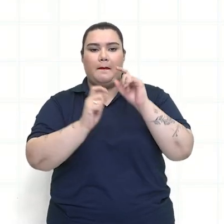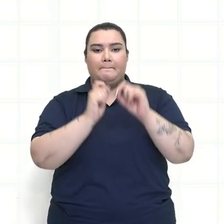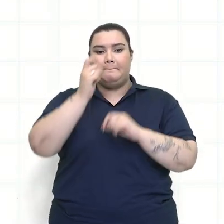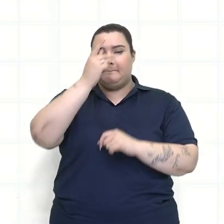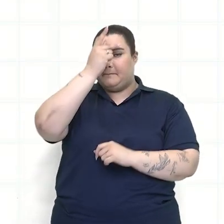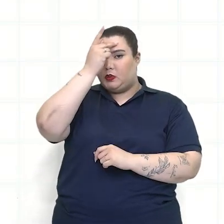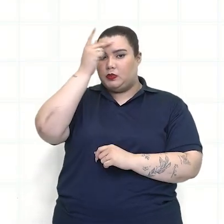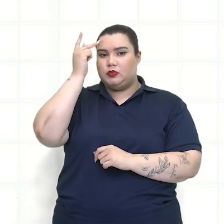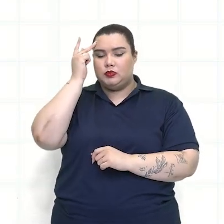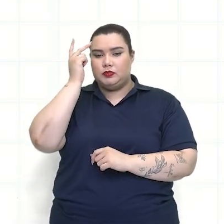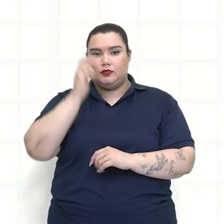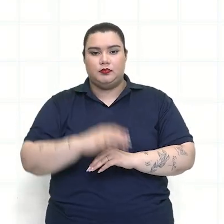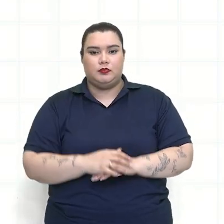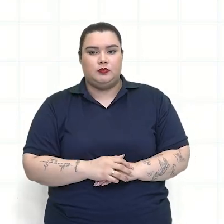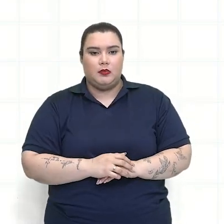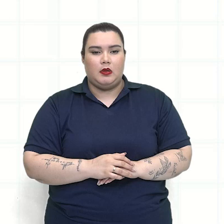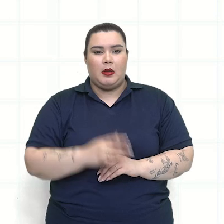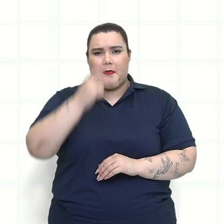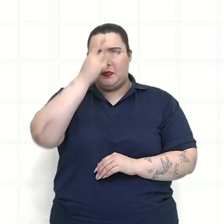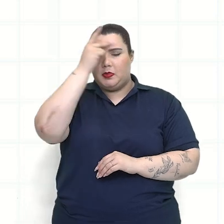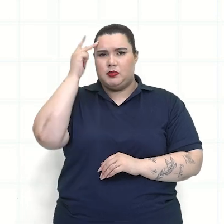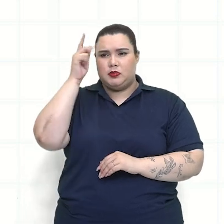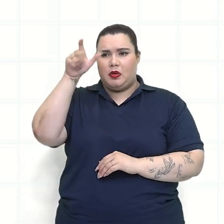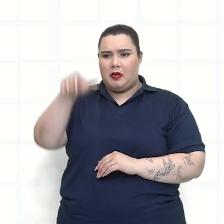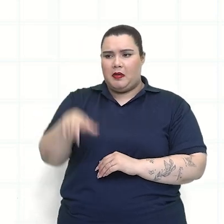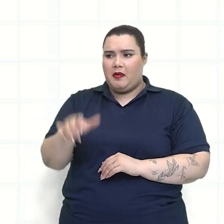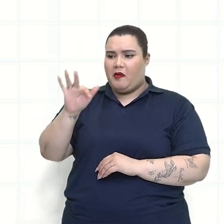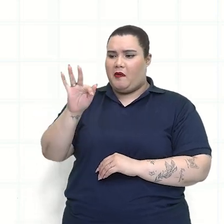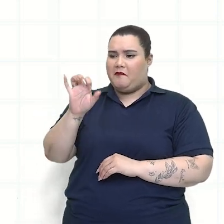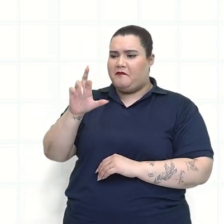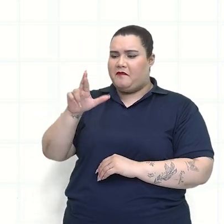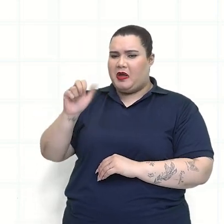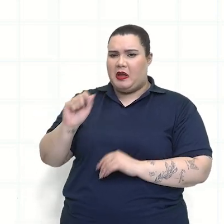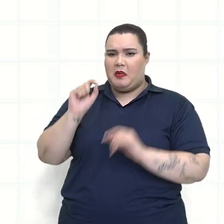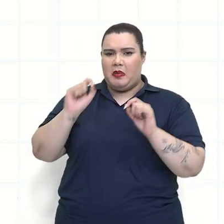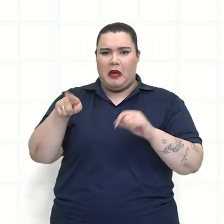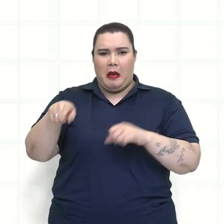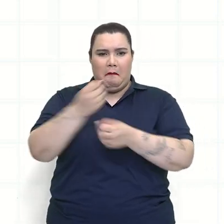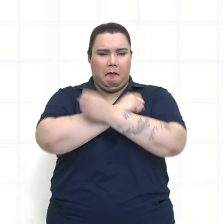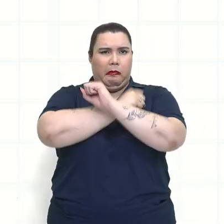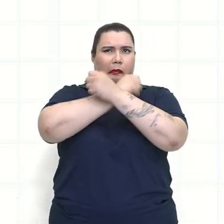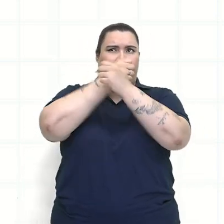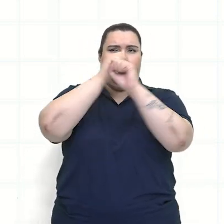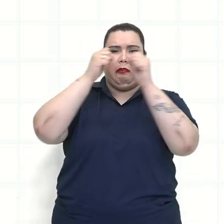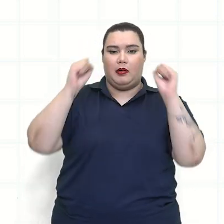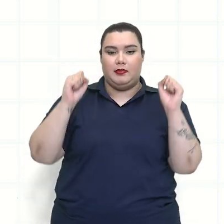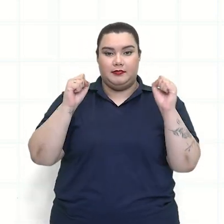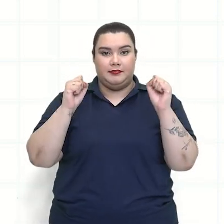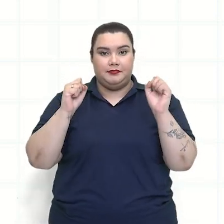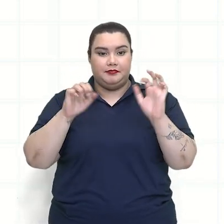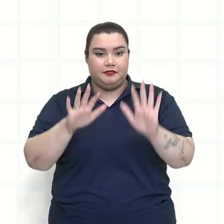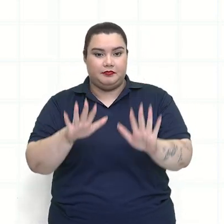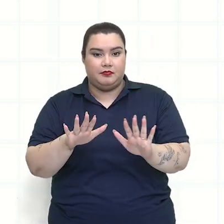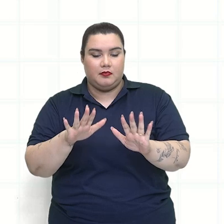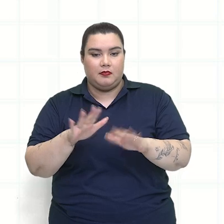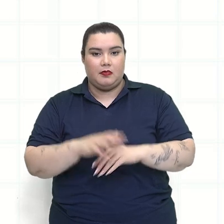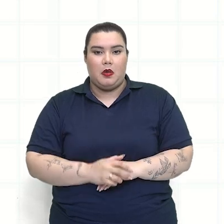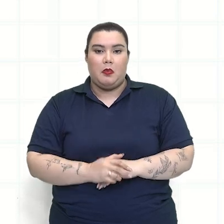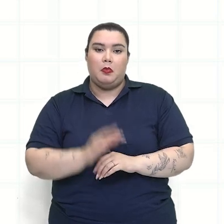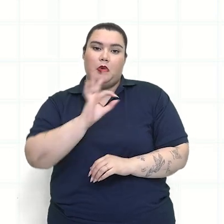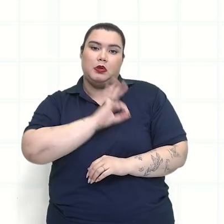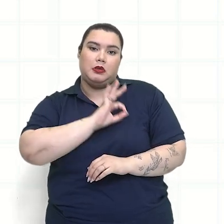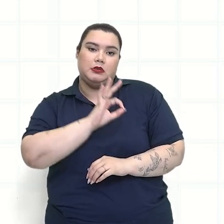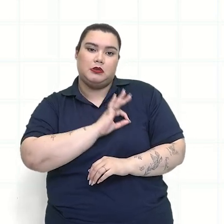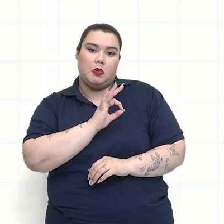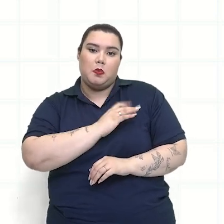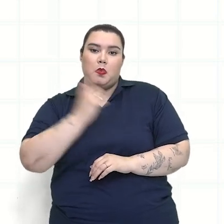pessoas, né? Olha, estava uma fera, porque ele estava muito valente. De repente, a gente poderia dizer assim, os